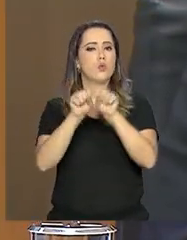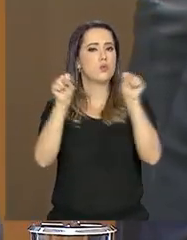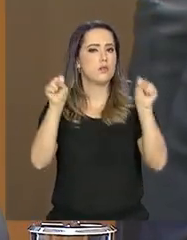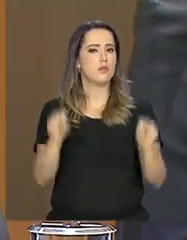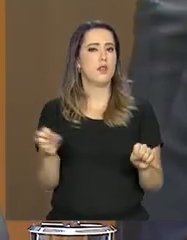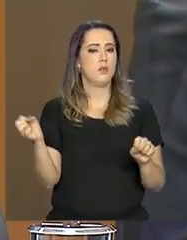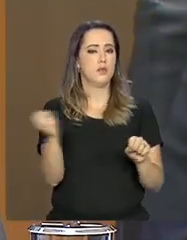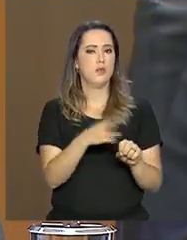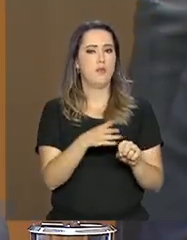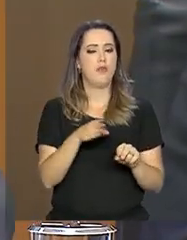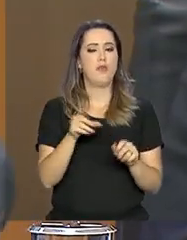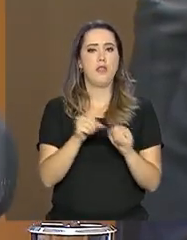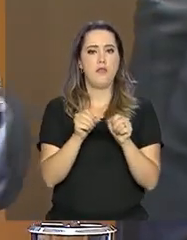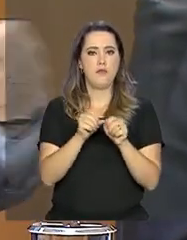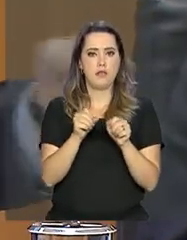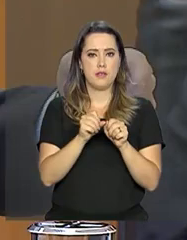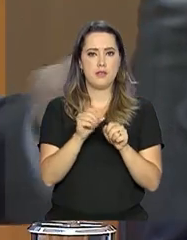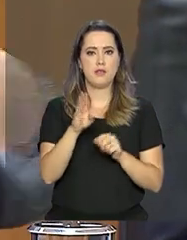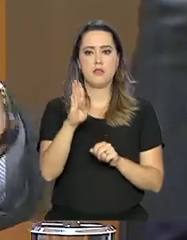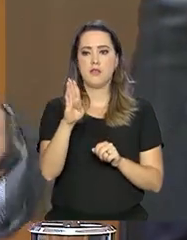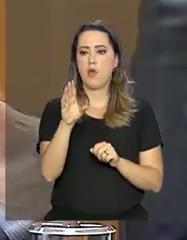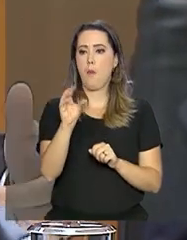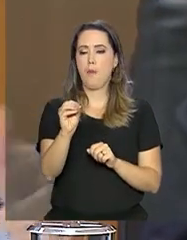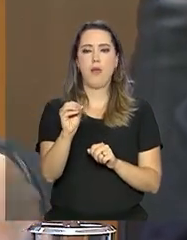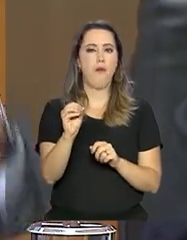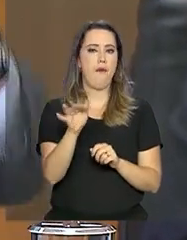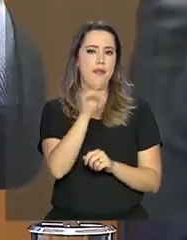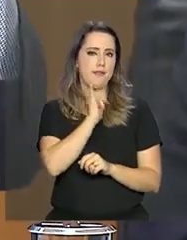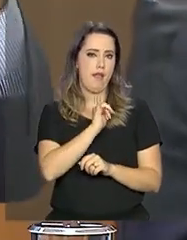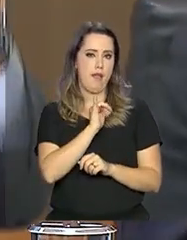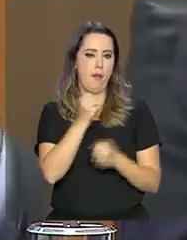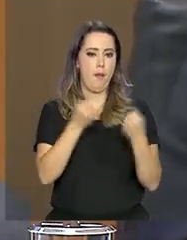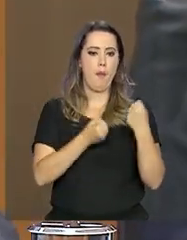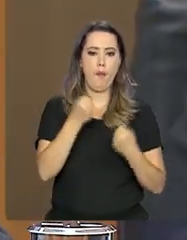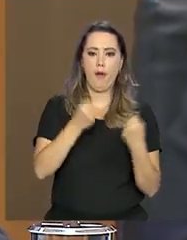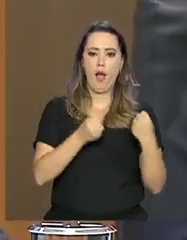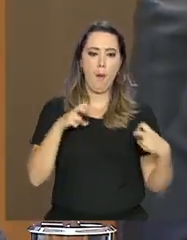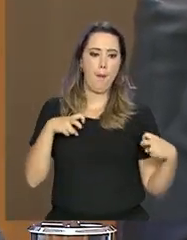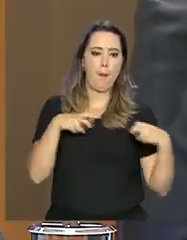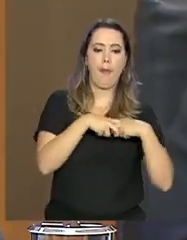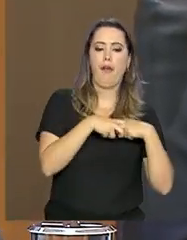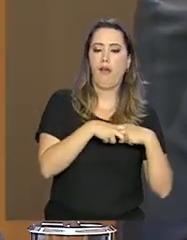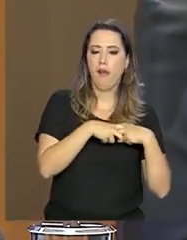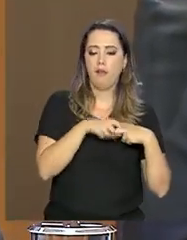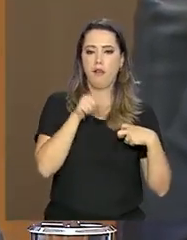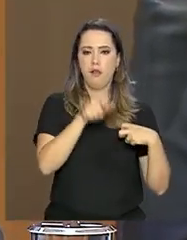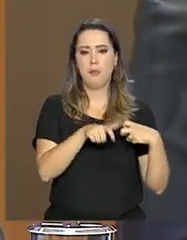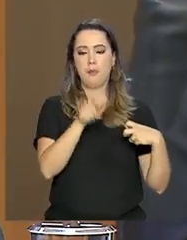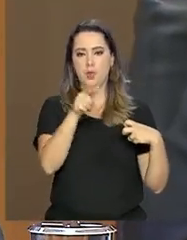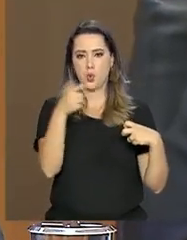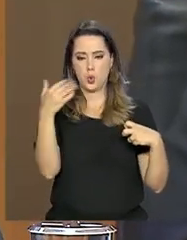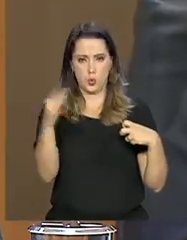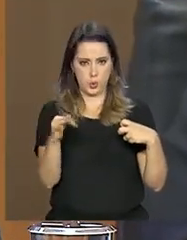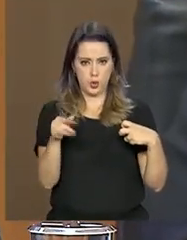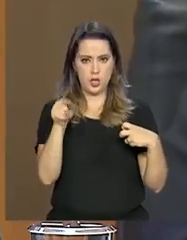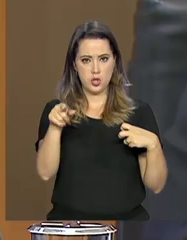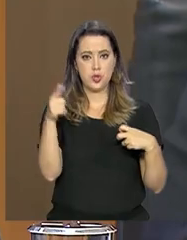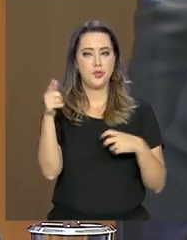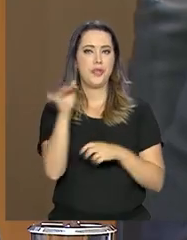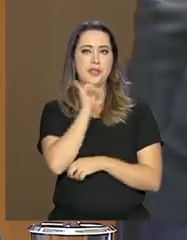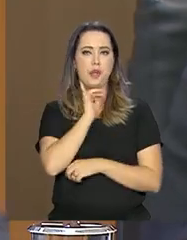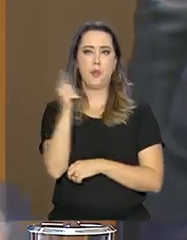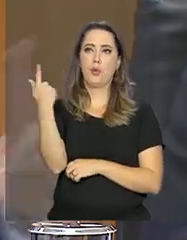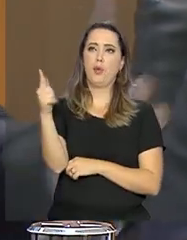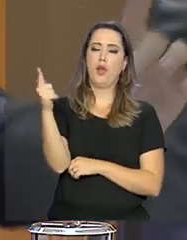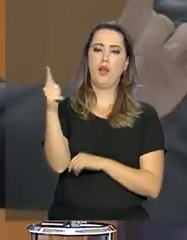realizar o melhor por exemplo sei que bateu com o carro teve uma vítima sei lá em goiás automaticamente quando receber o entra no